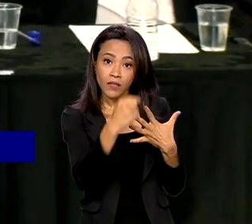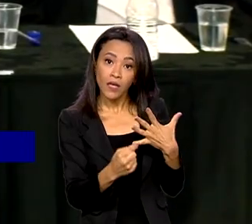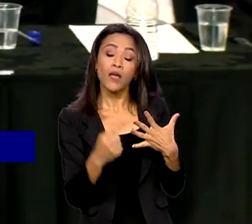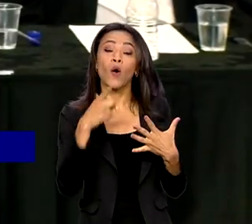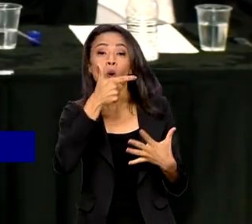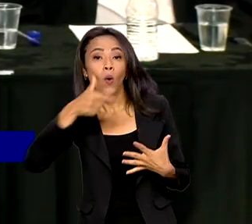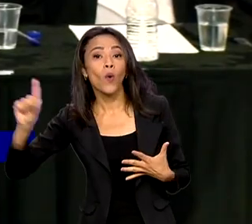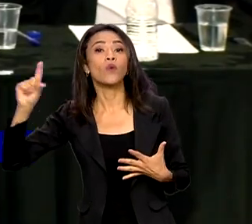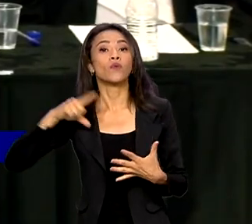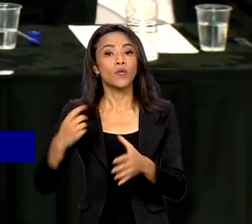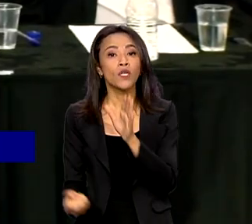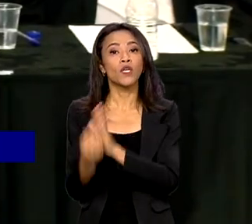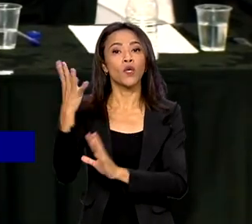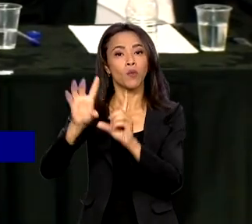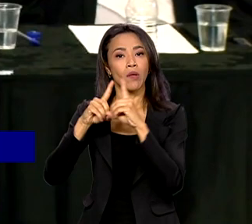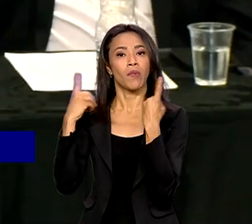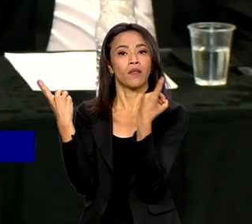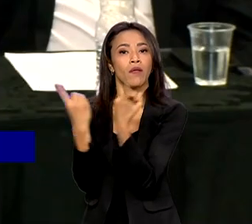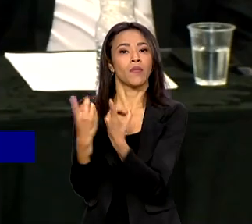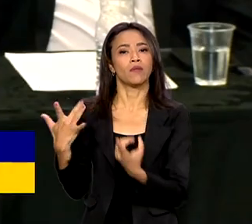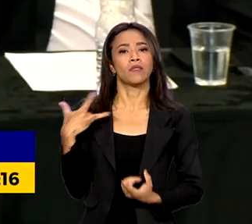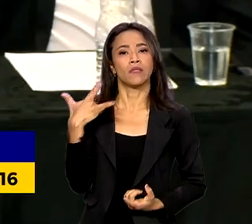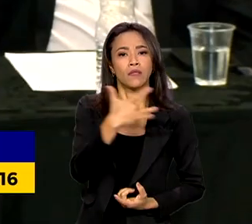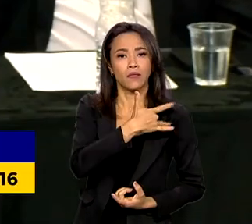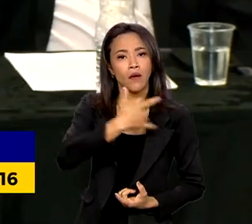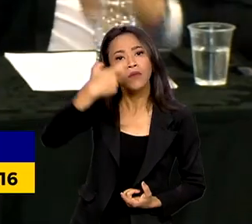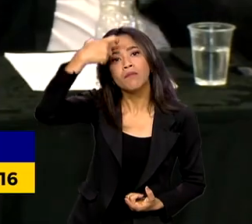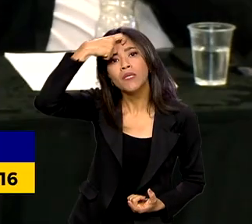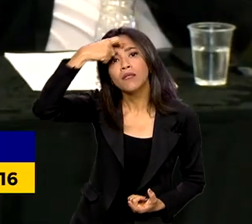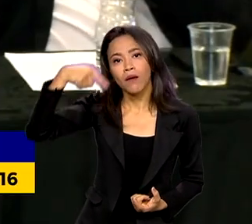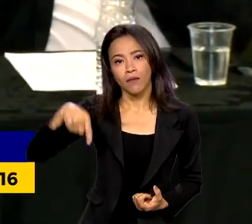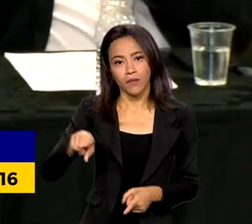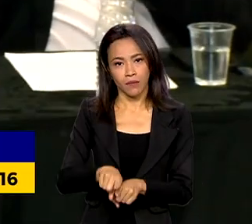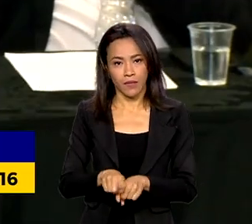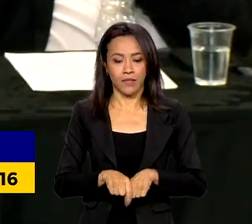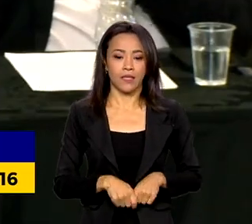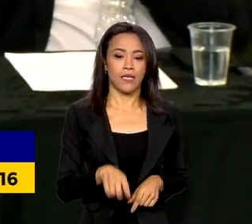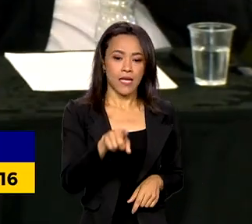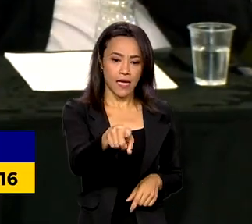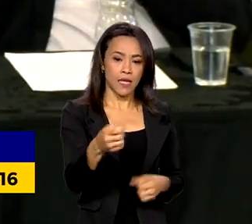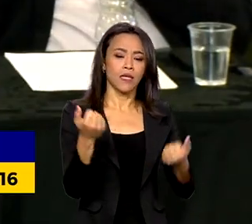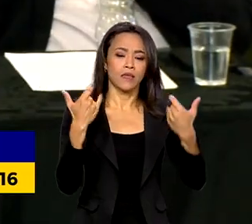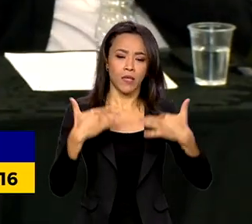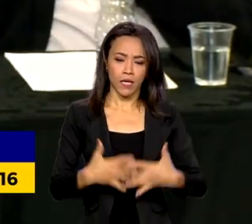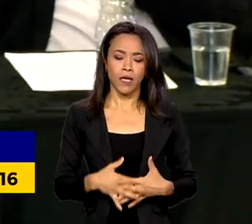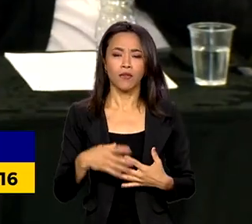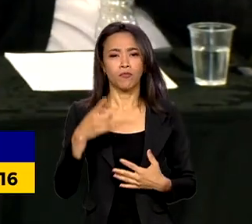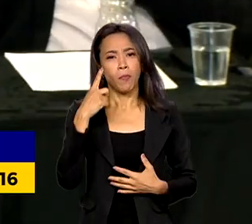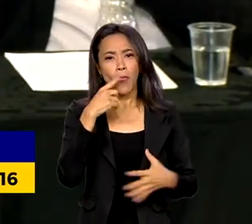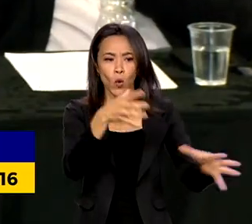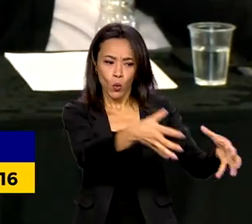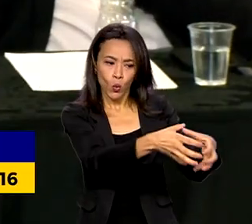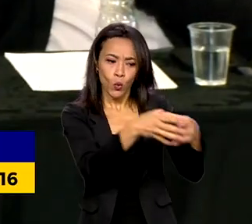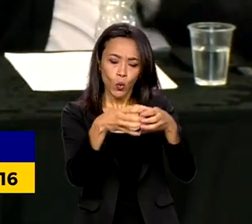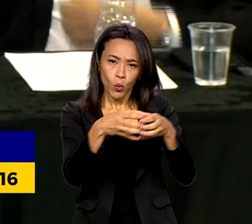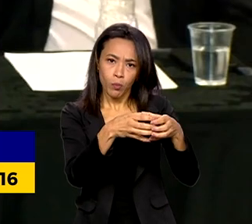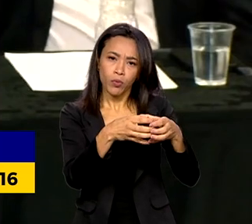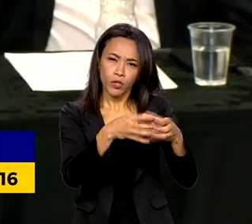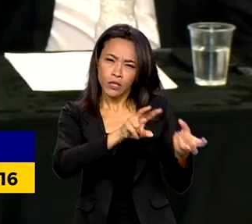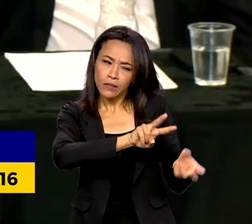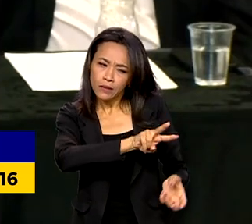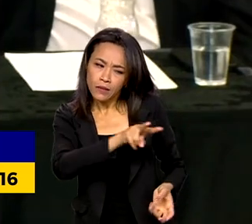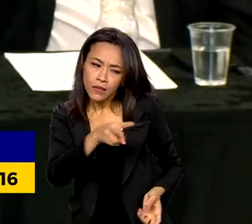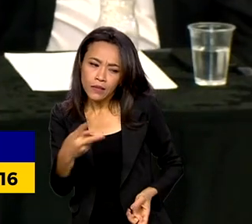criou o departamento de saúde mental já vinha sendo apontado durante a equipe da transição